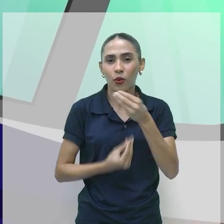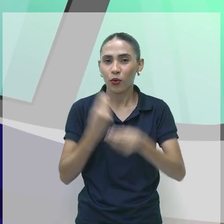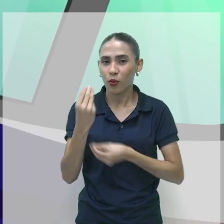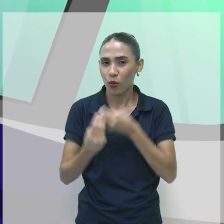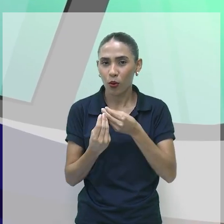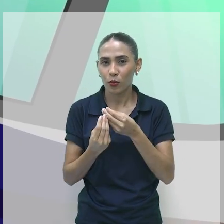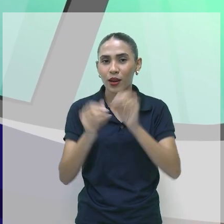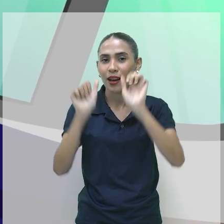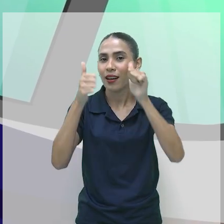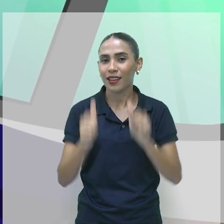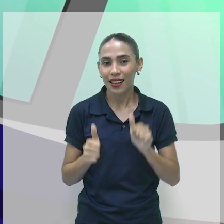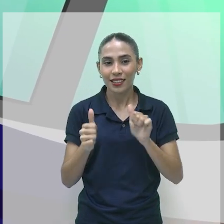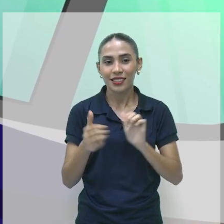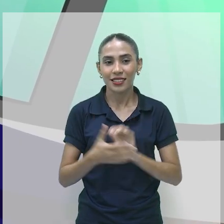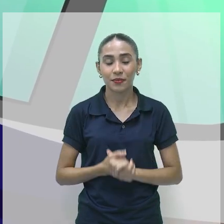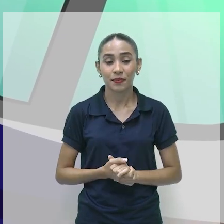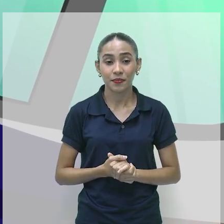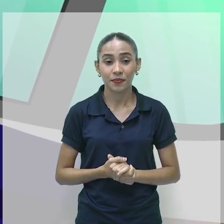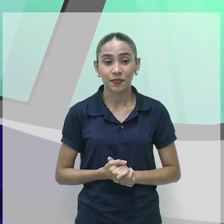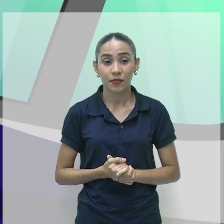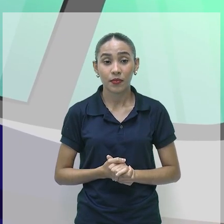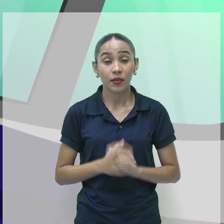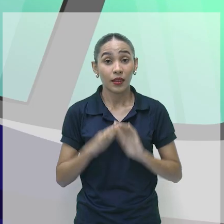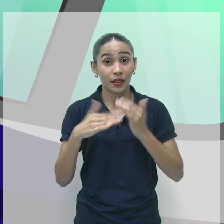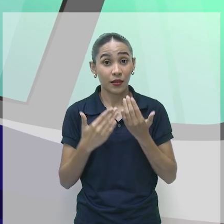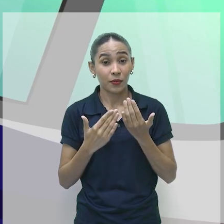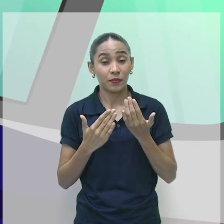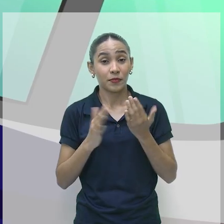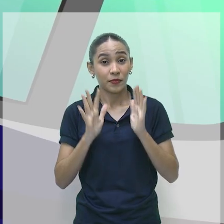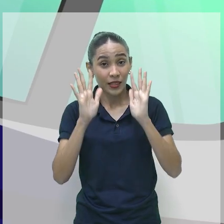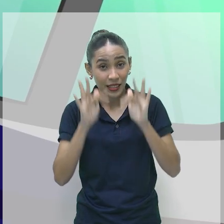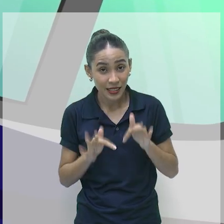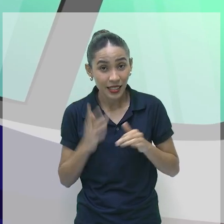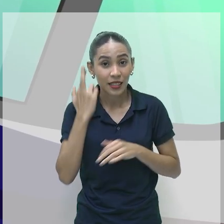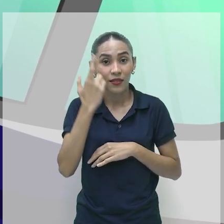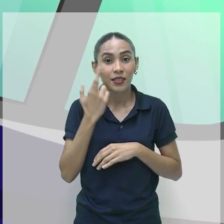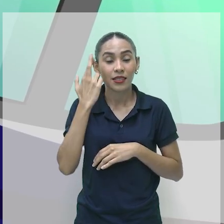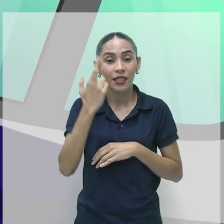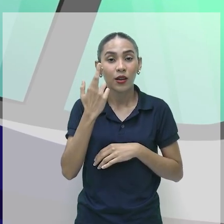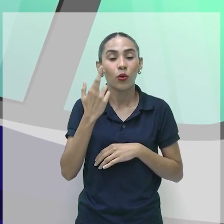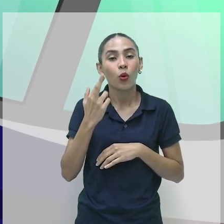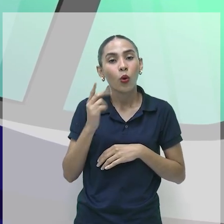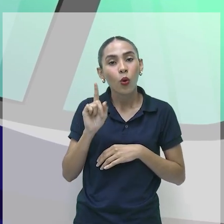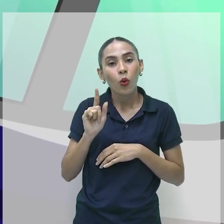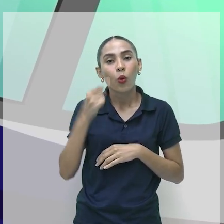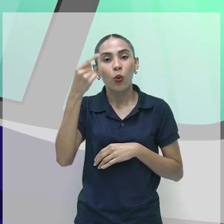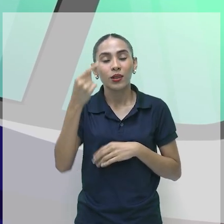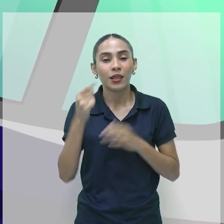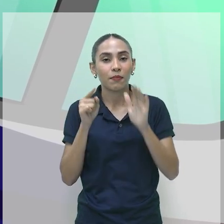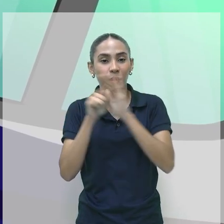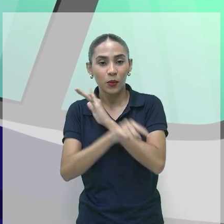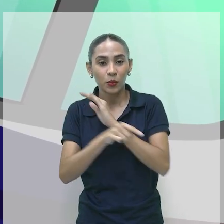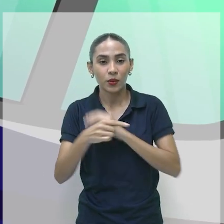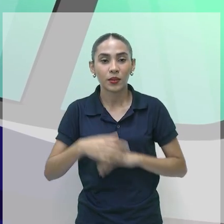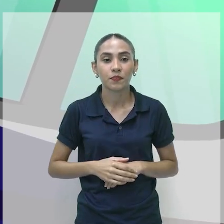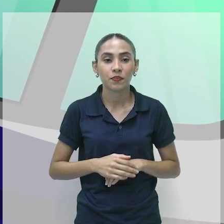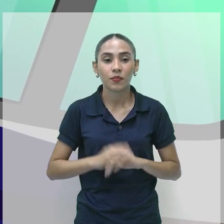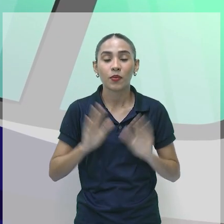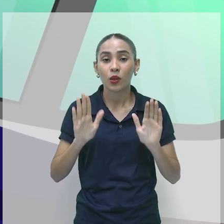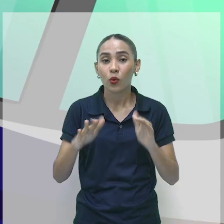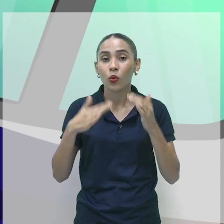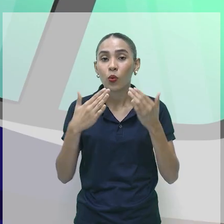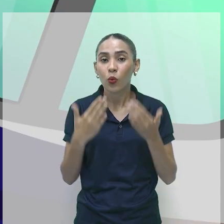feito aí essa leitura? E para finalizar a nossa reflexão, trago mais uma perguntinha,